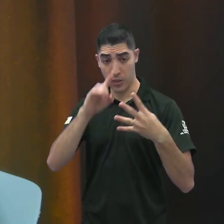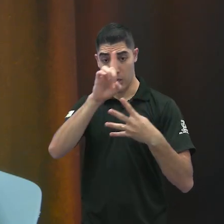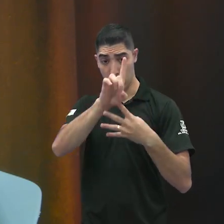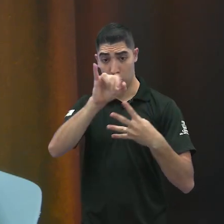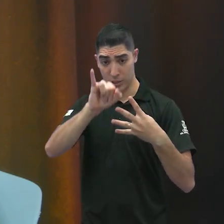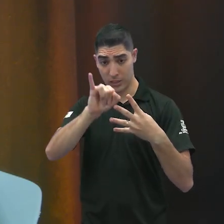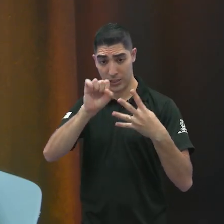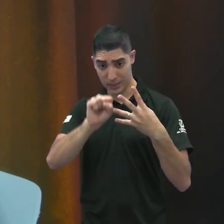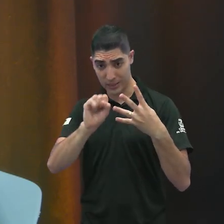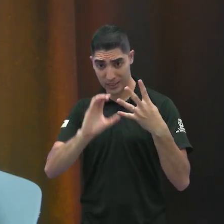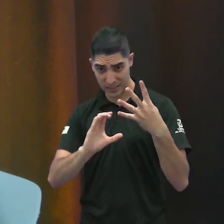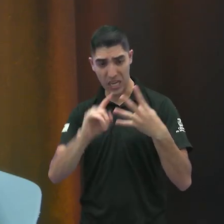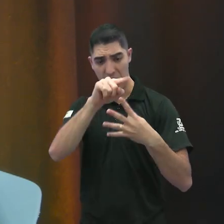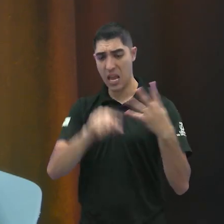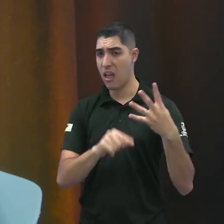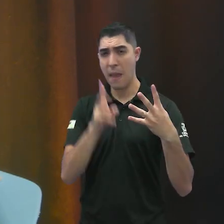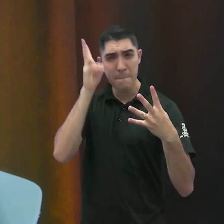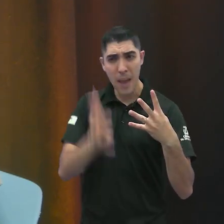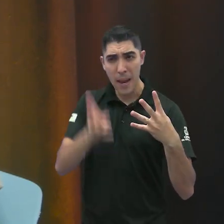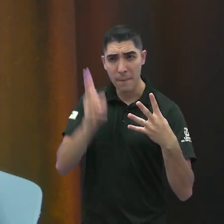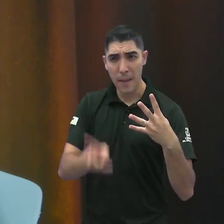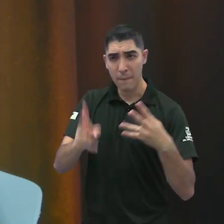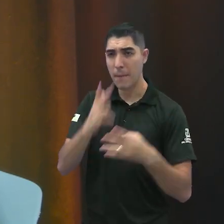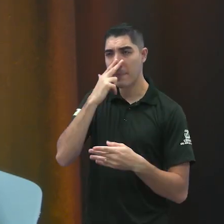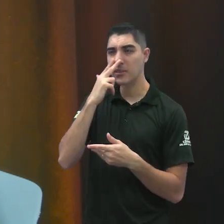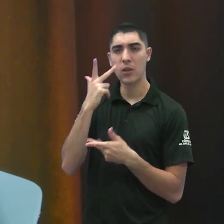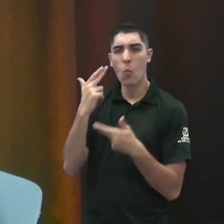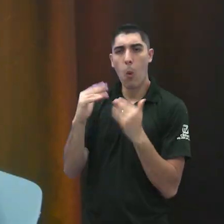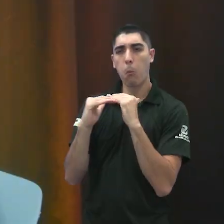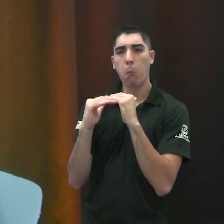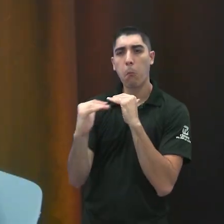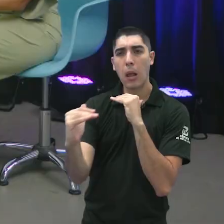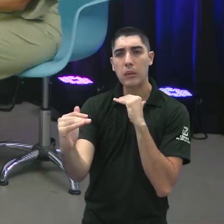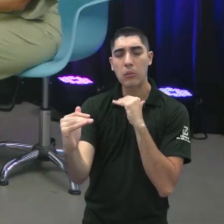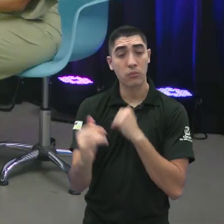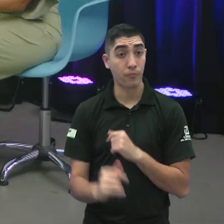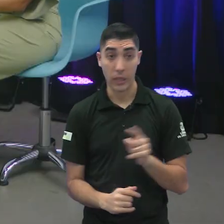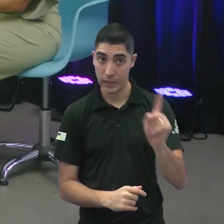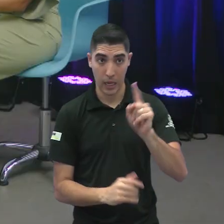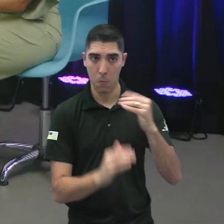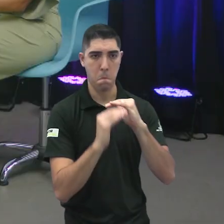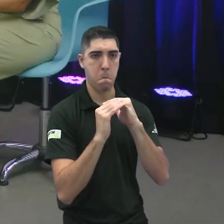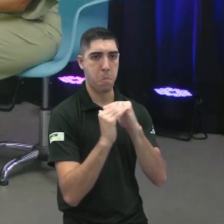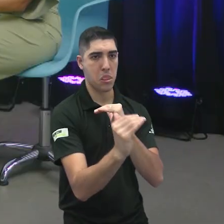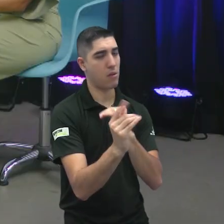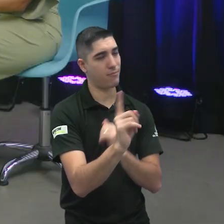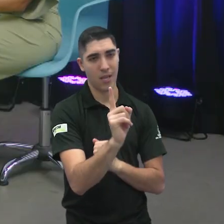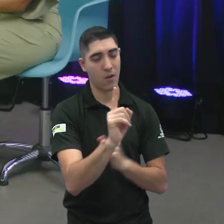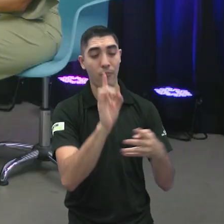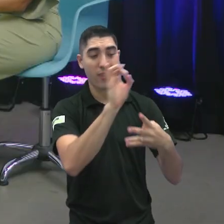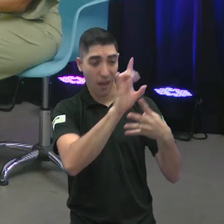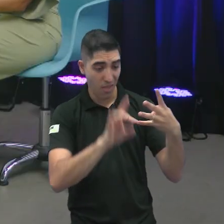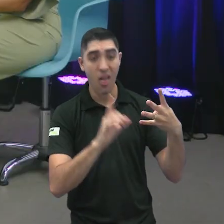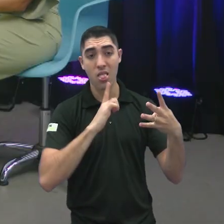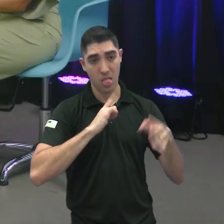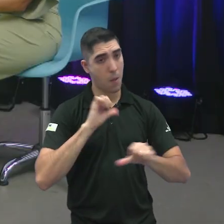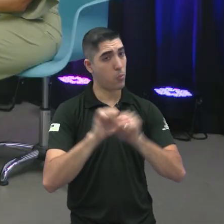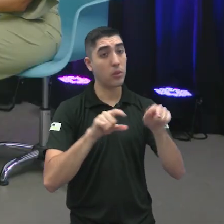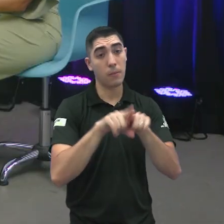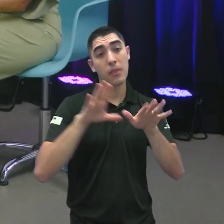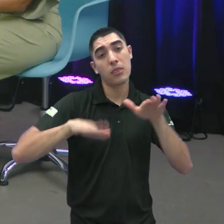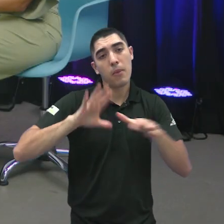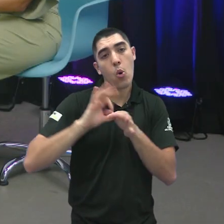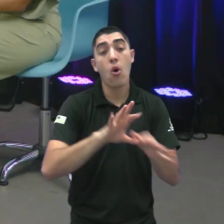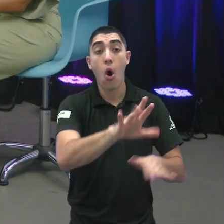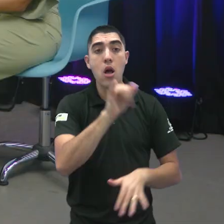dominante, eu vou ser sempre dominante com o S, talvez? Não, não são engessados, eles são muito contextuais. Então, vou usar